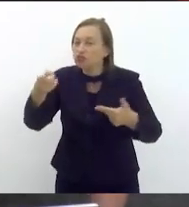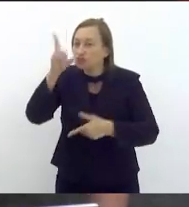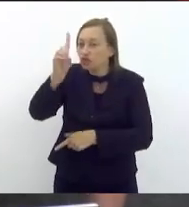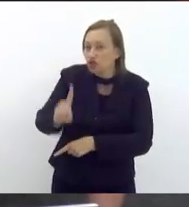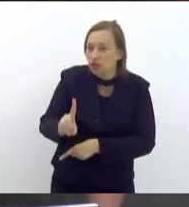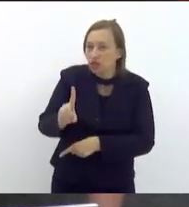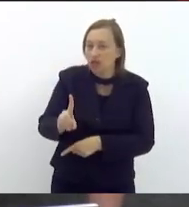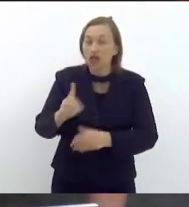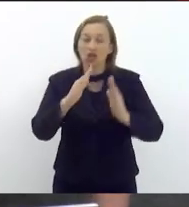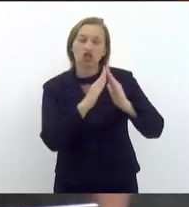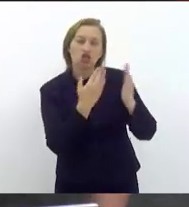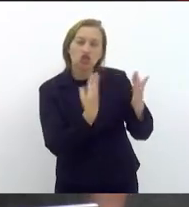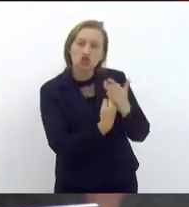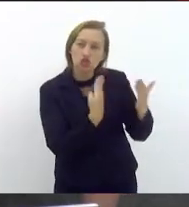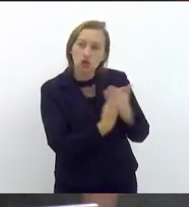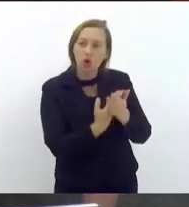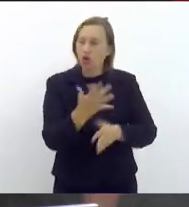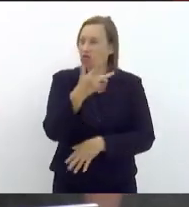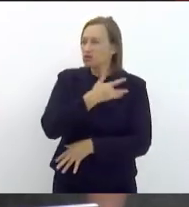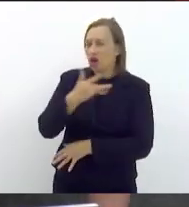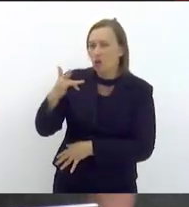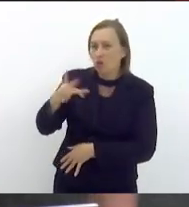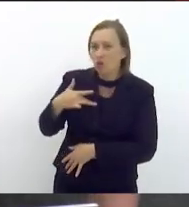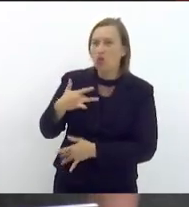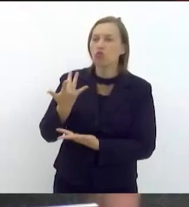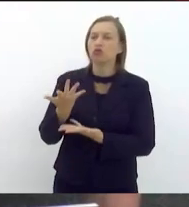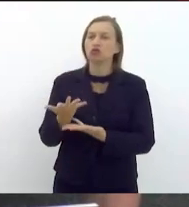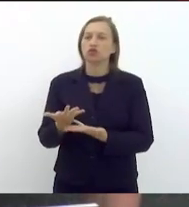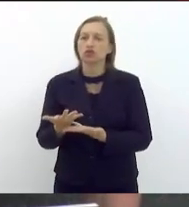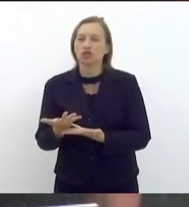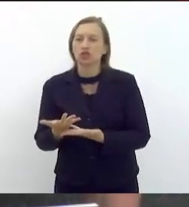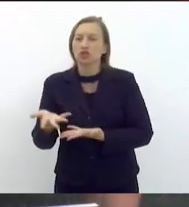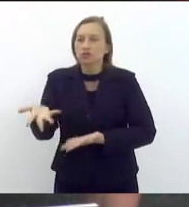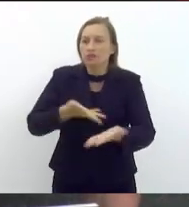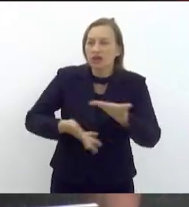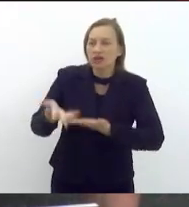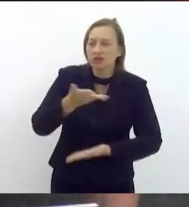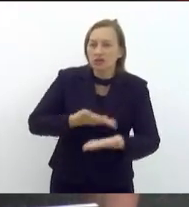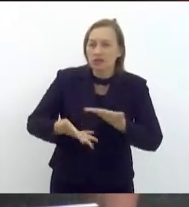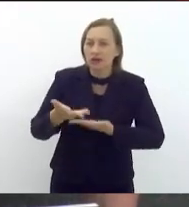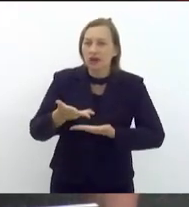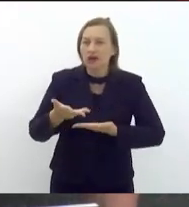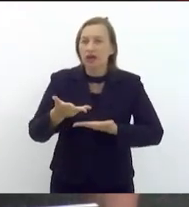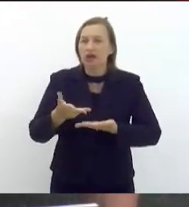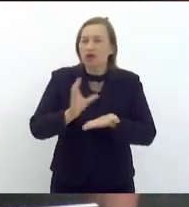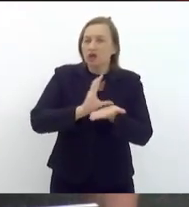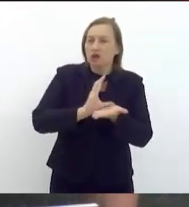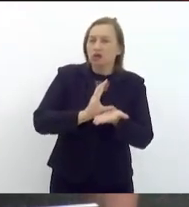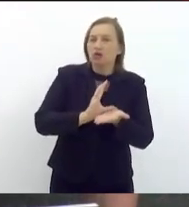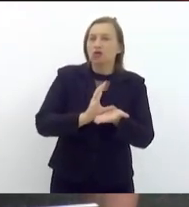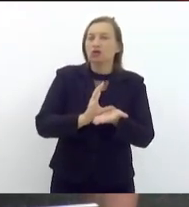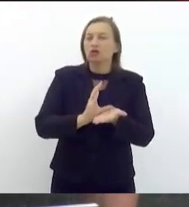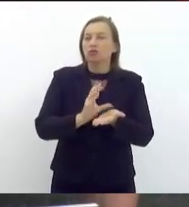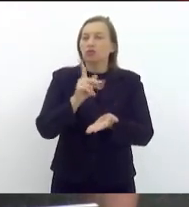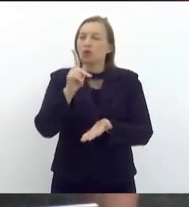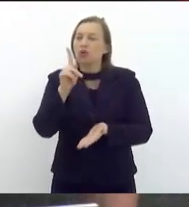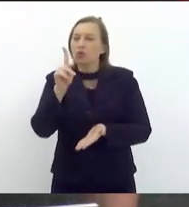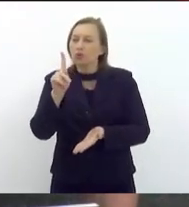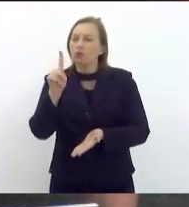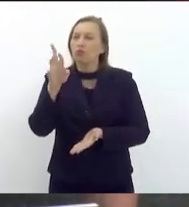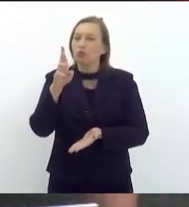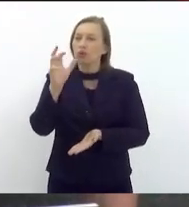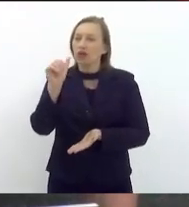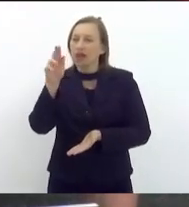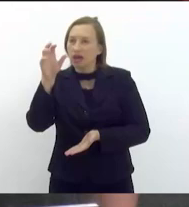seja da escola seja saúde seja de participar de programas sociais e o registro civil é